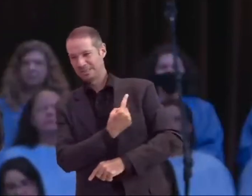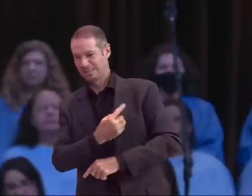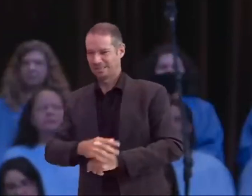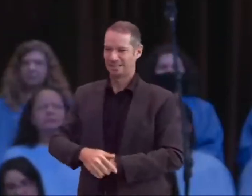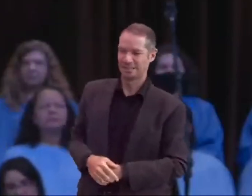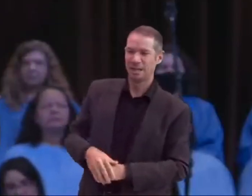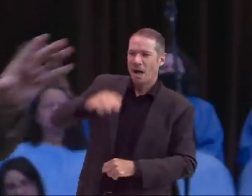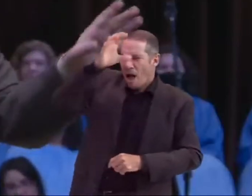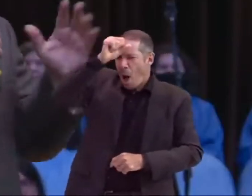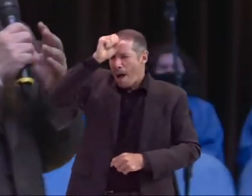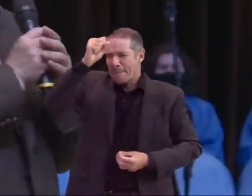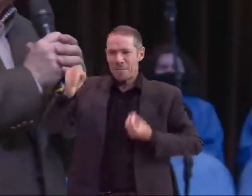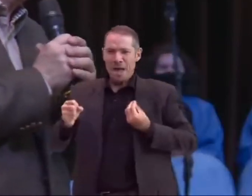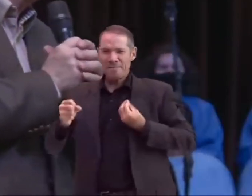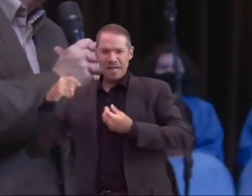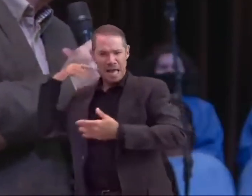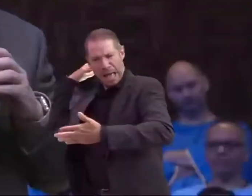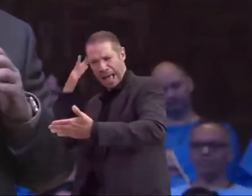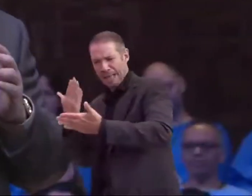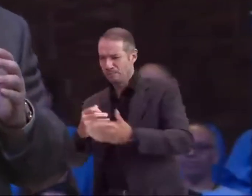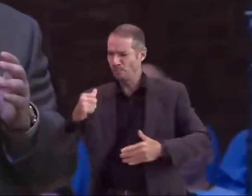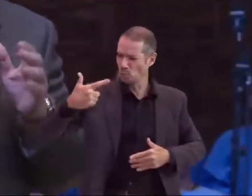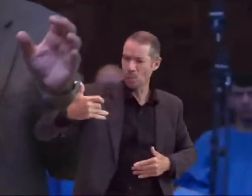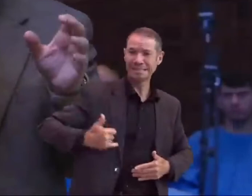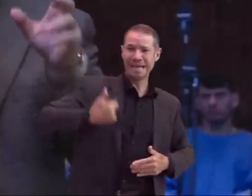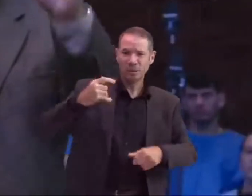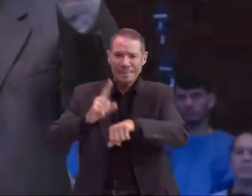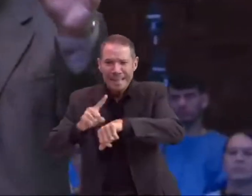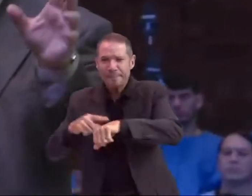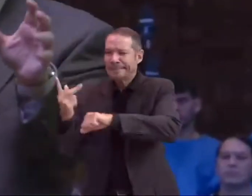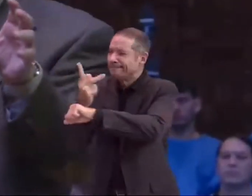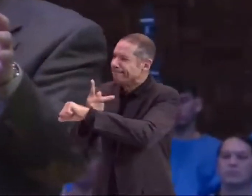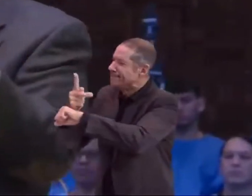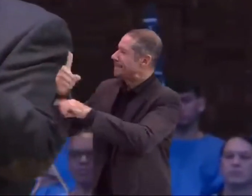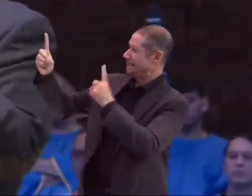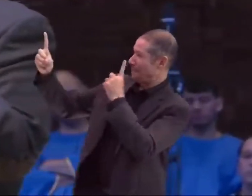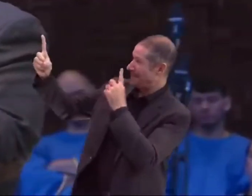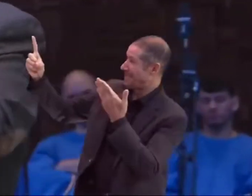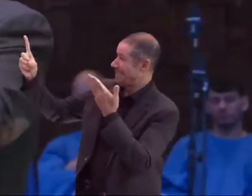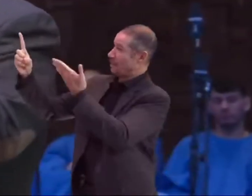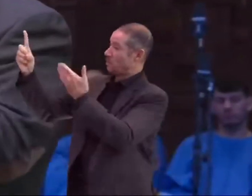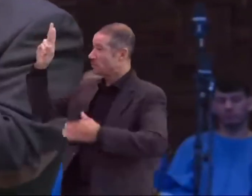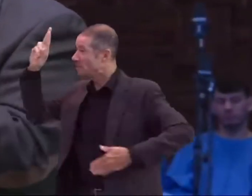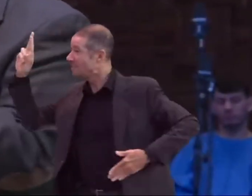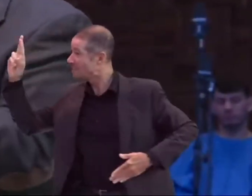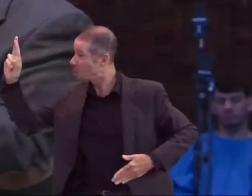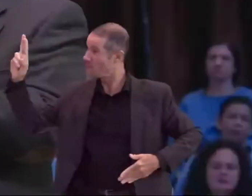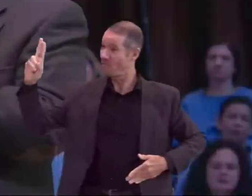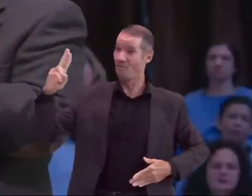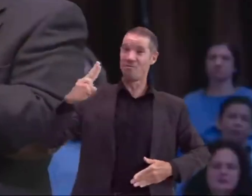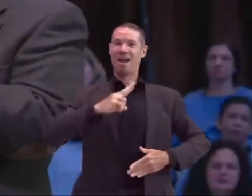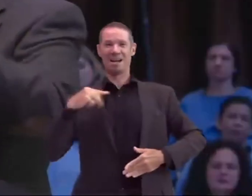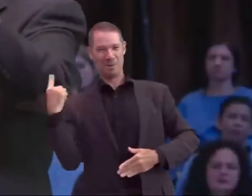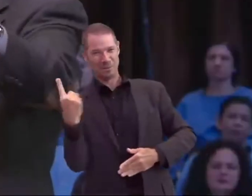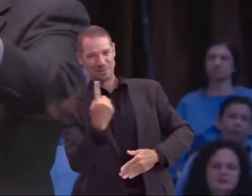eu aprendi na minha vida, desde os 12 anos, que é tempo de buscar essa intimidade com Deus, e o Senhor vai falar conosco,